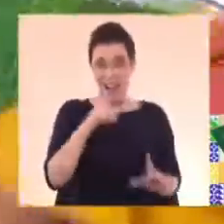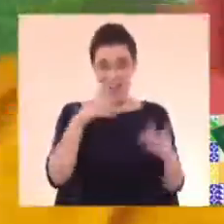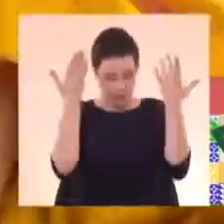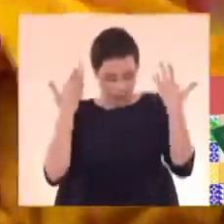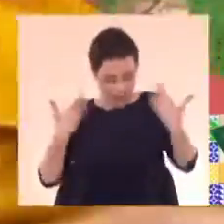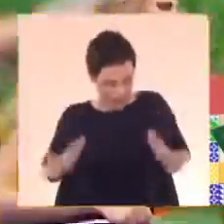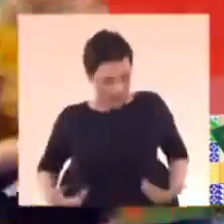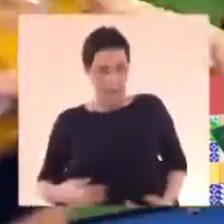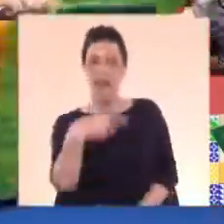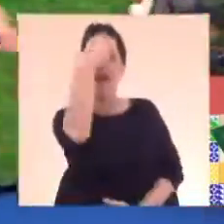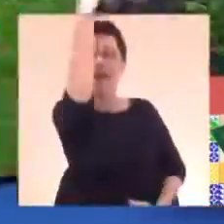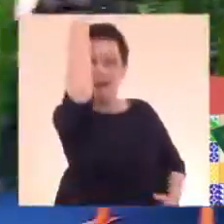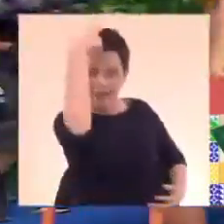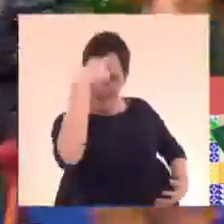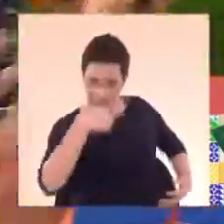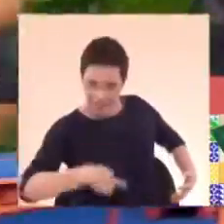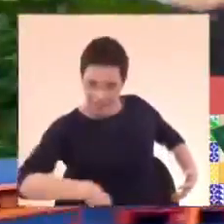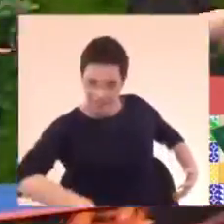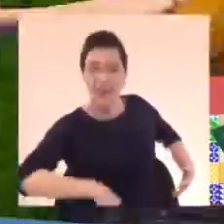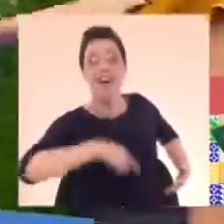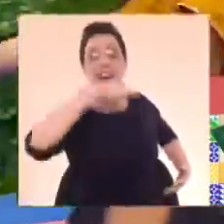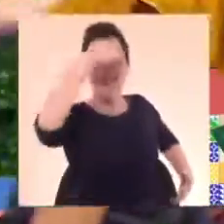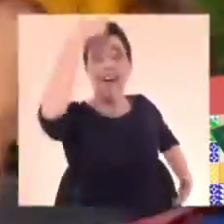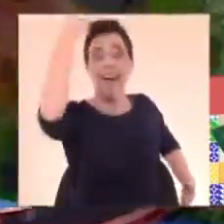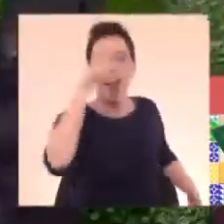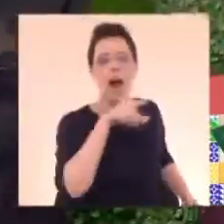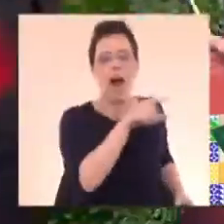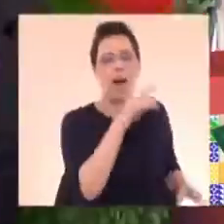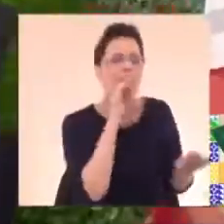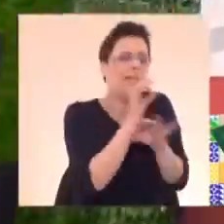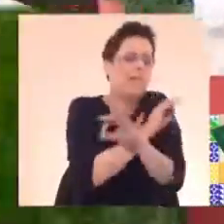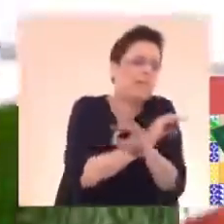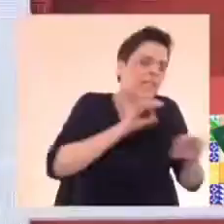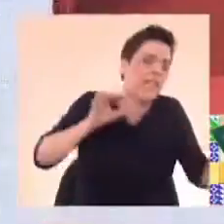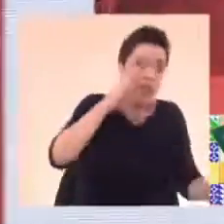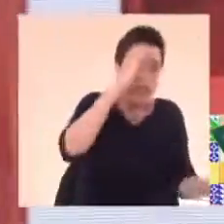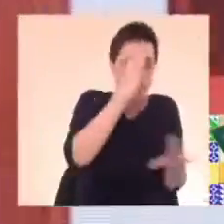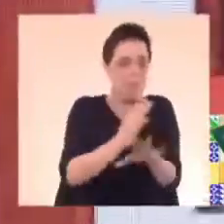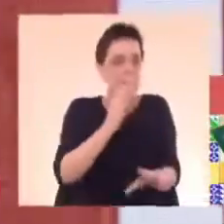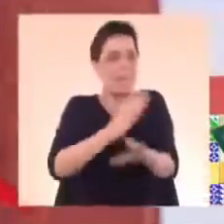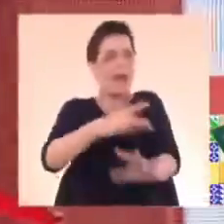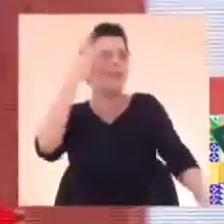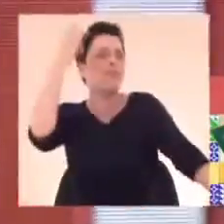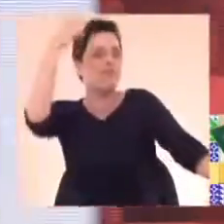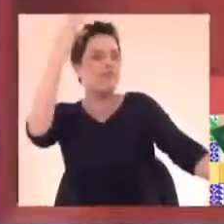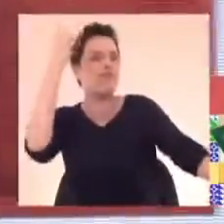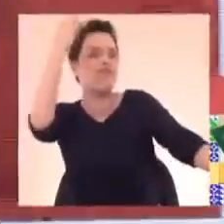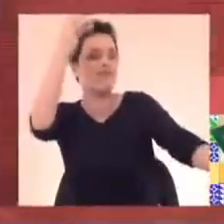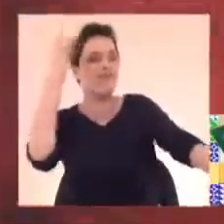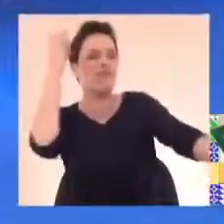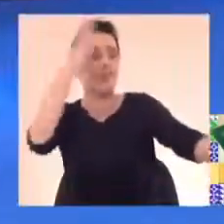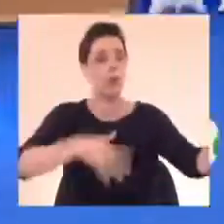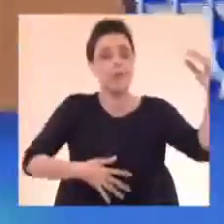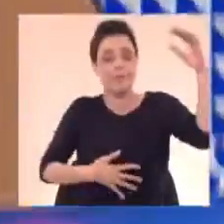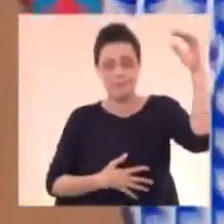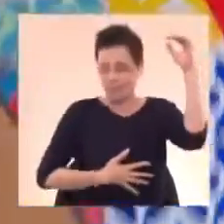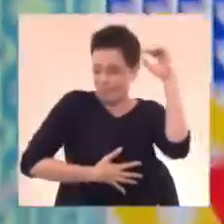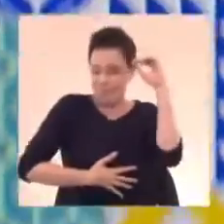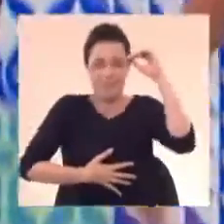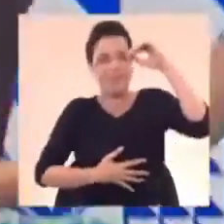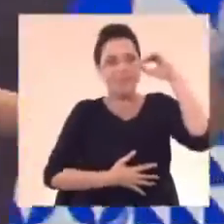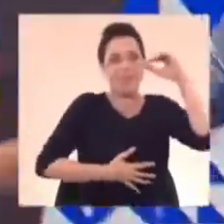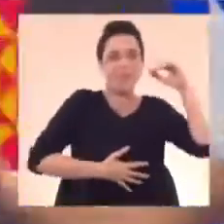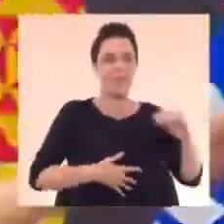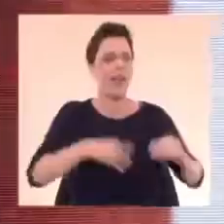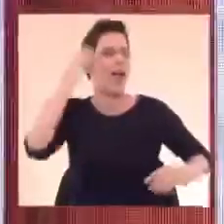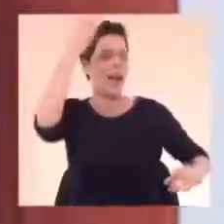Abaixo come-me com um olhar. Ela é linda, gosta de se divertir. No bailarico está